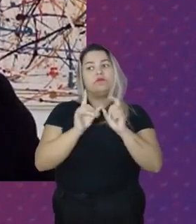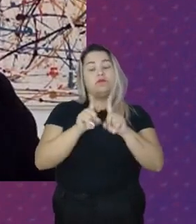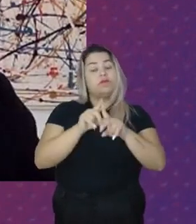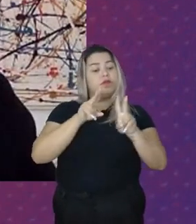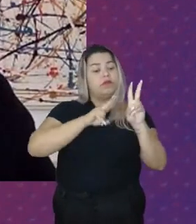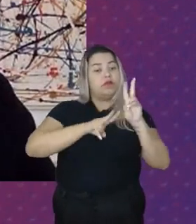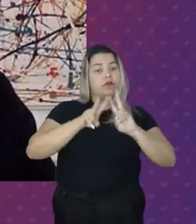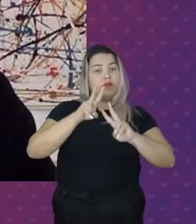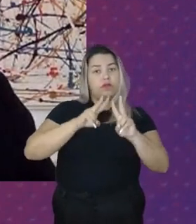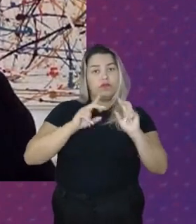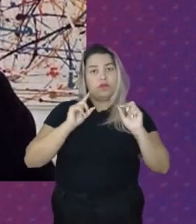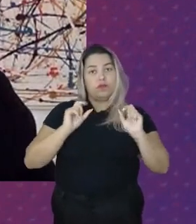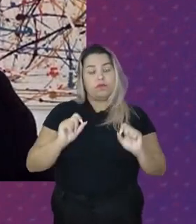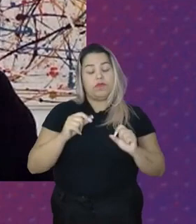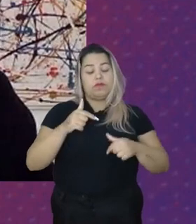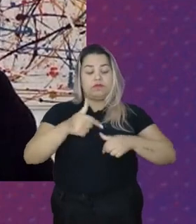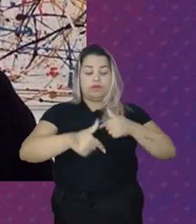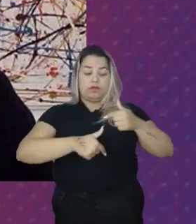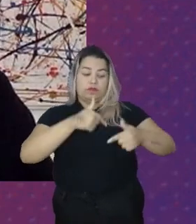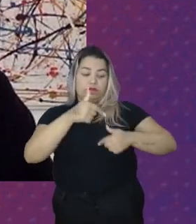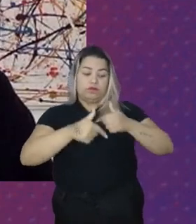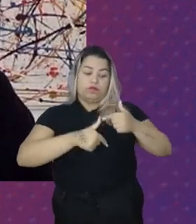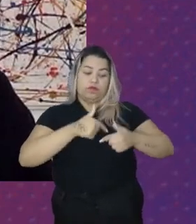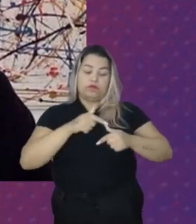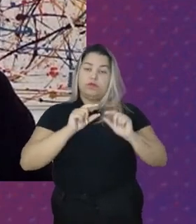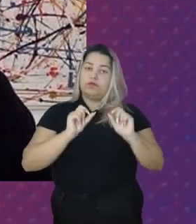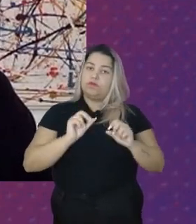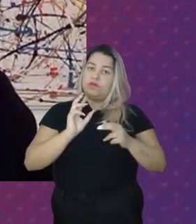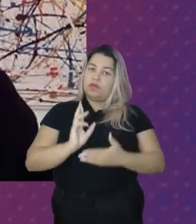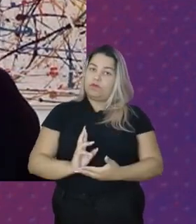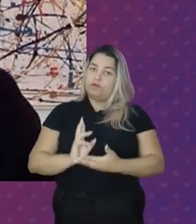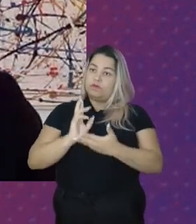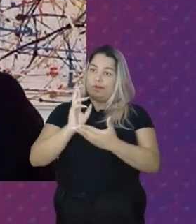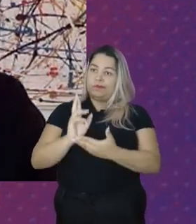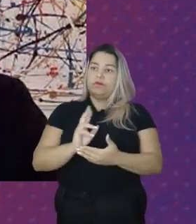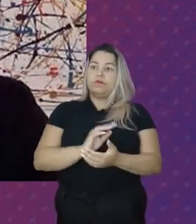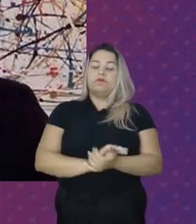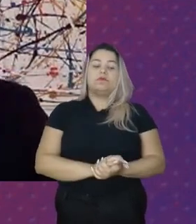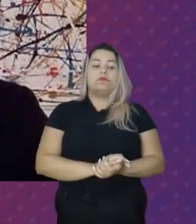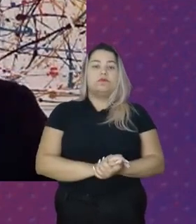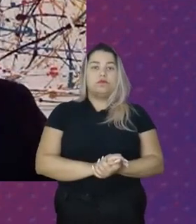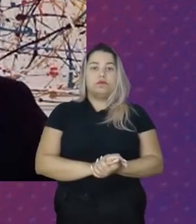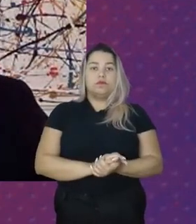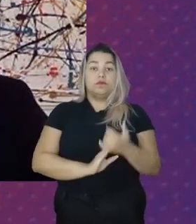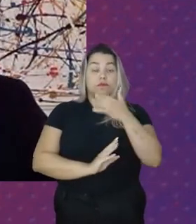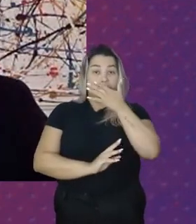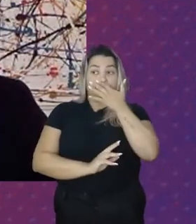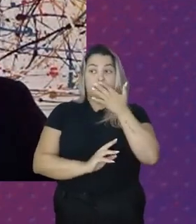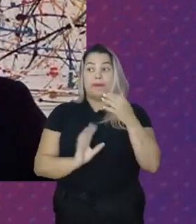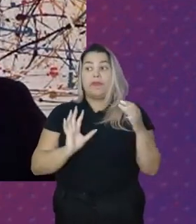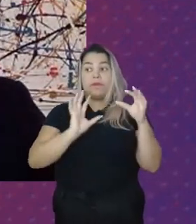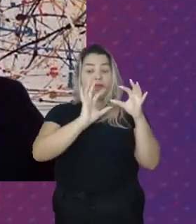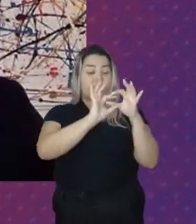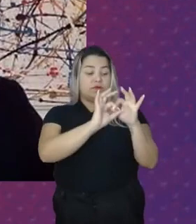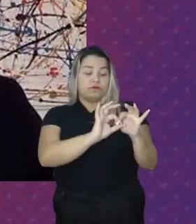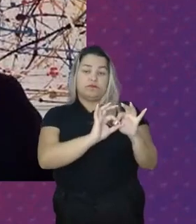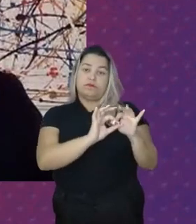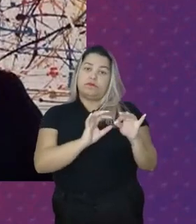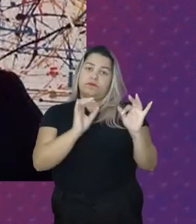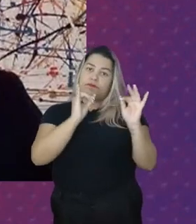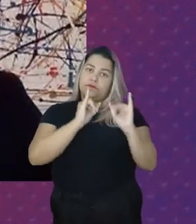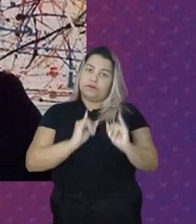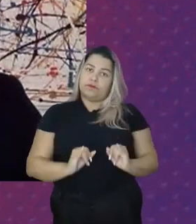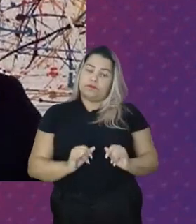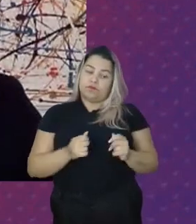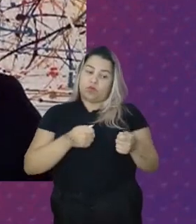dessas elites, as trabalhadoras domésticas representavam. Isso está muito ligado às imagens